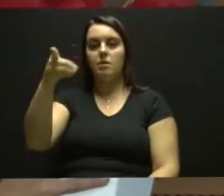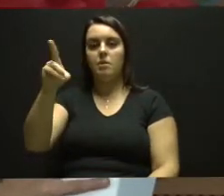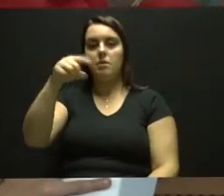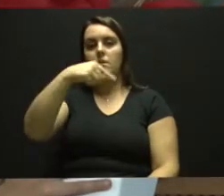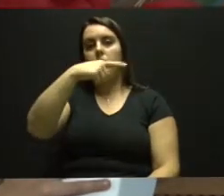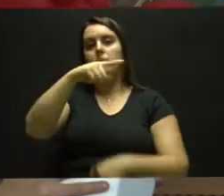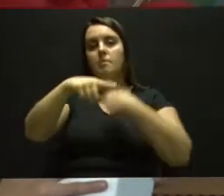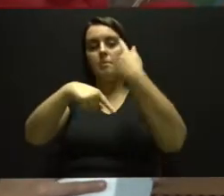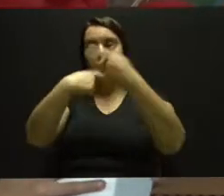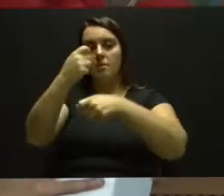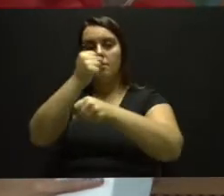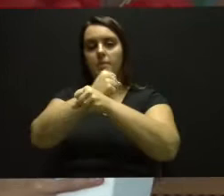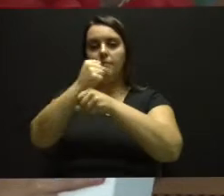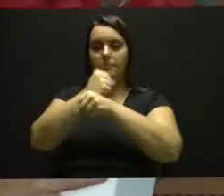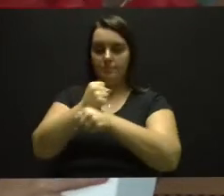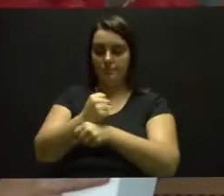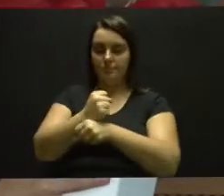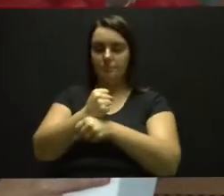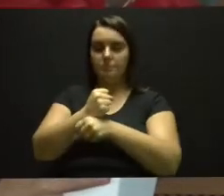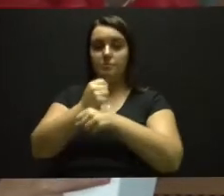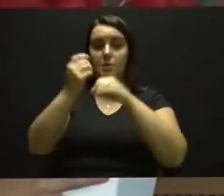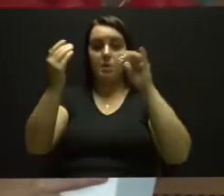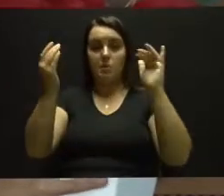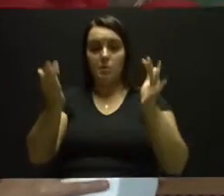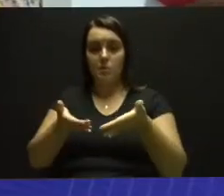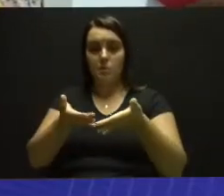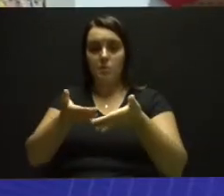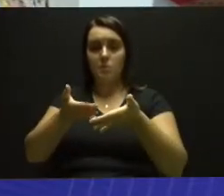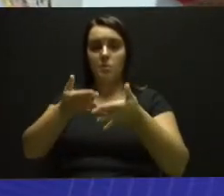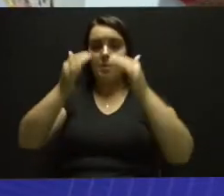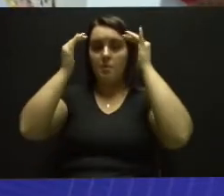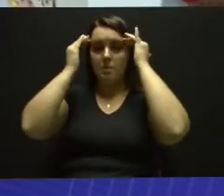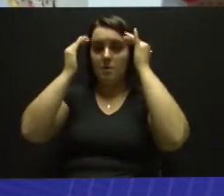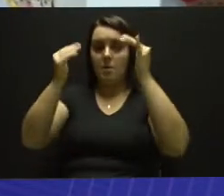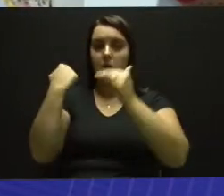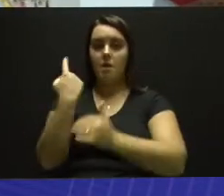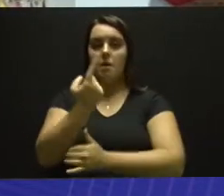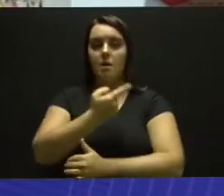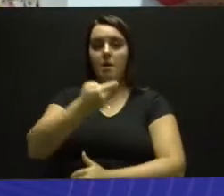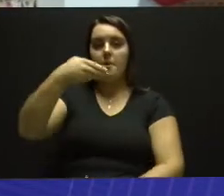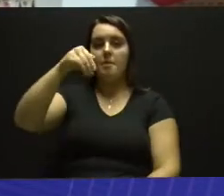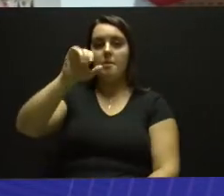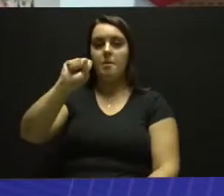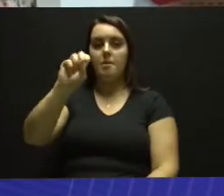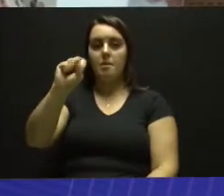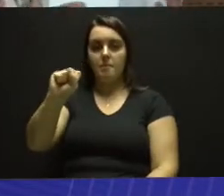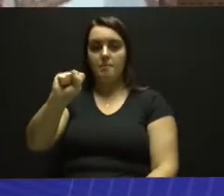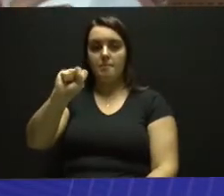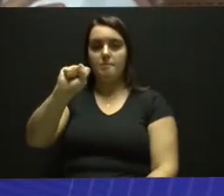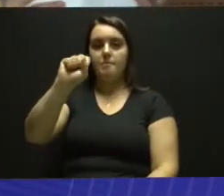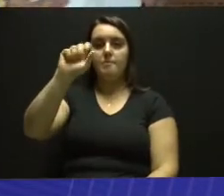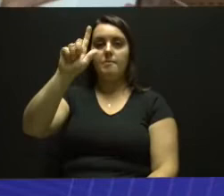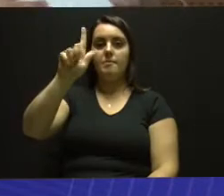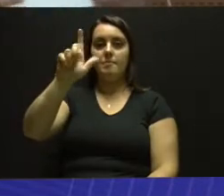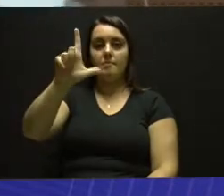poder legislativo cubatense presta homenagem especial a nossa miss lenda oliveira